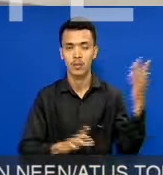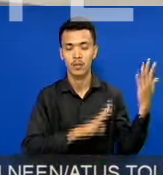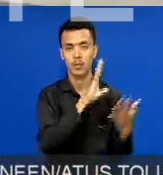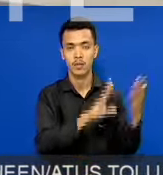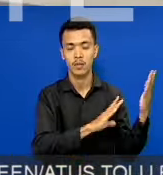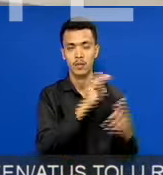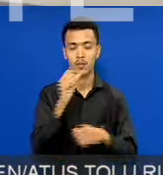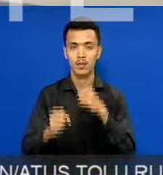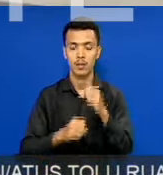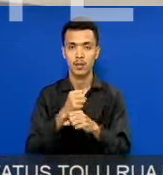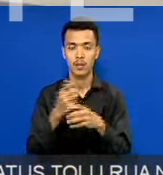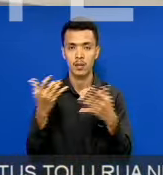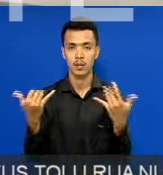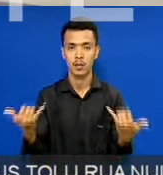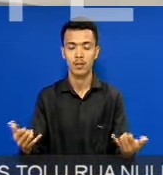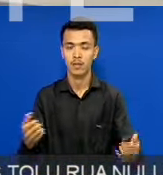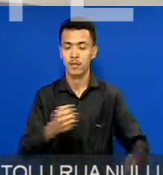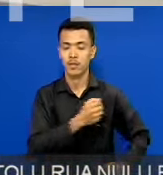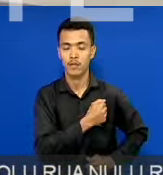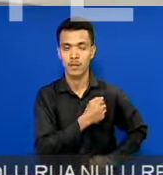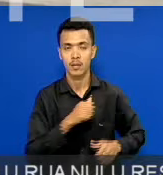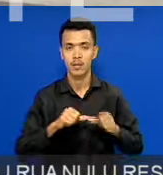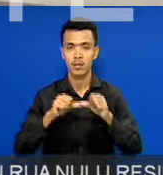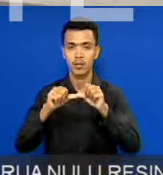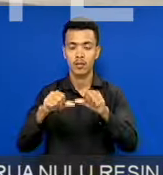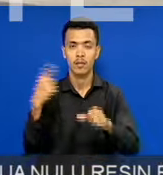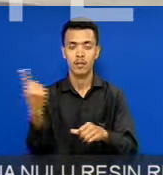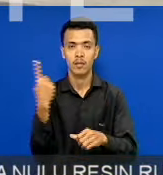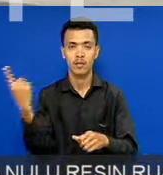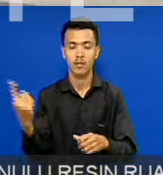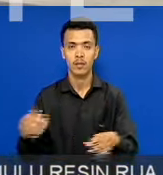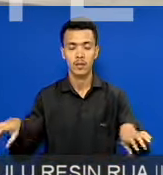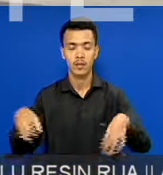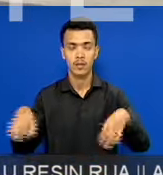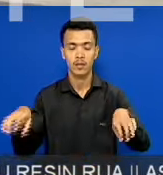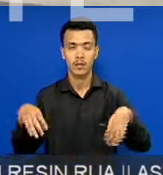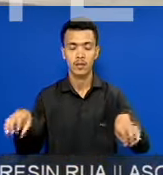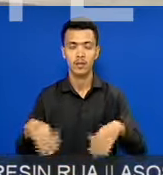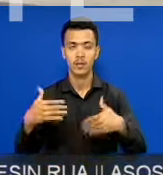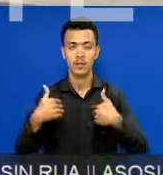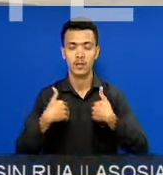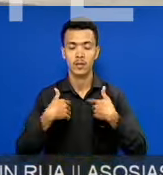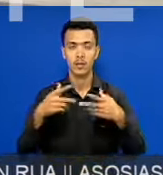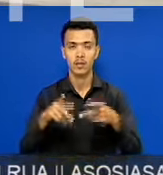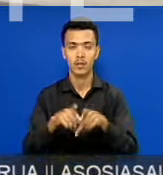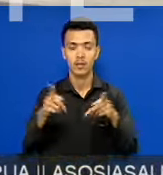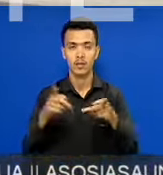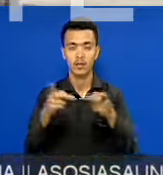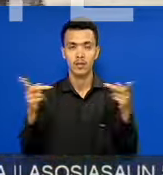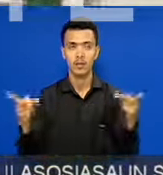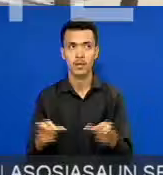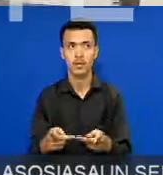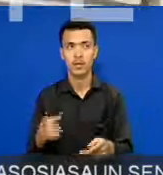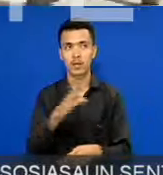indene, Valentil bele continua na fatin profissionaliza liutan sirania serviço e a cada componente